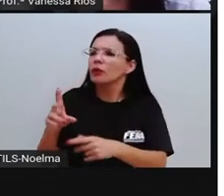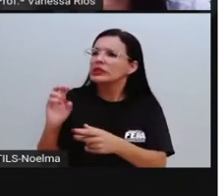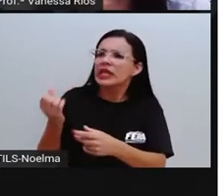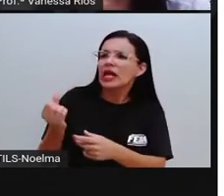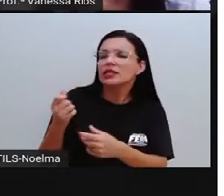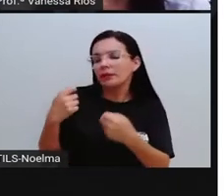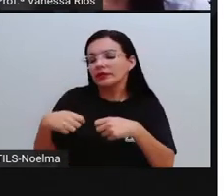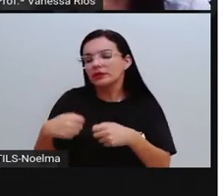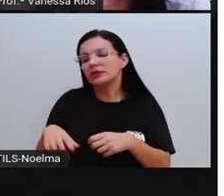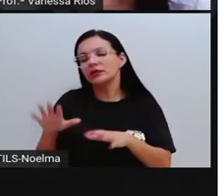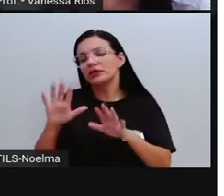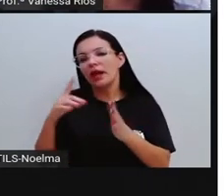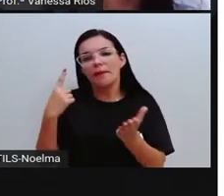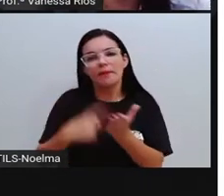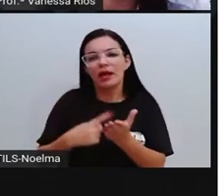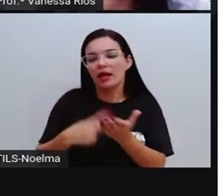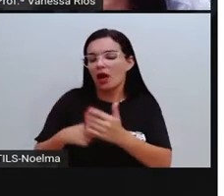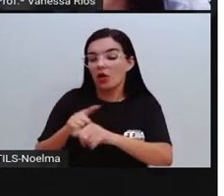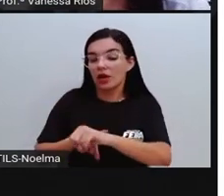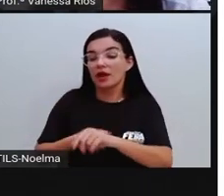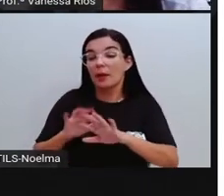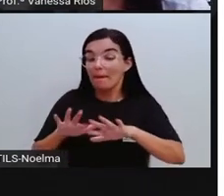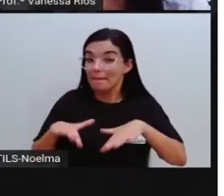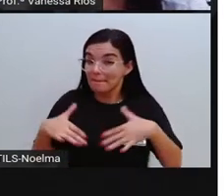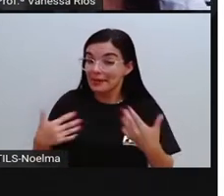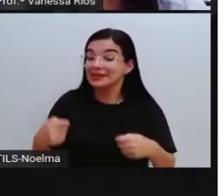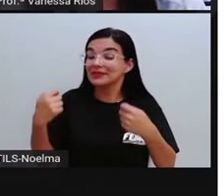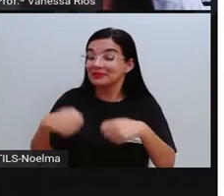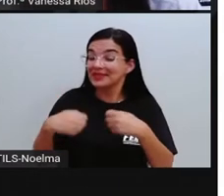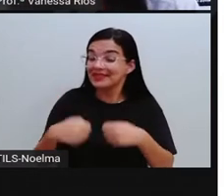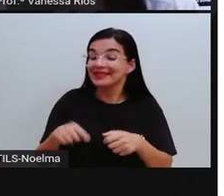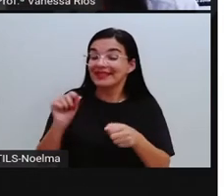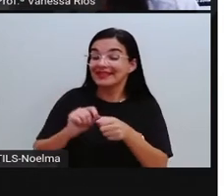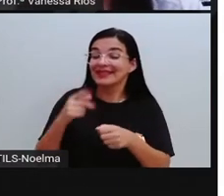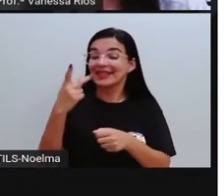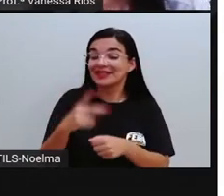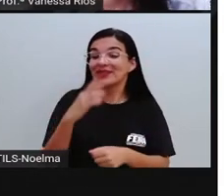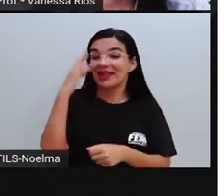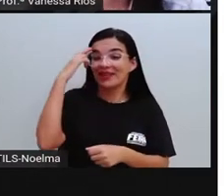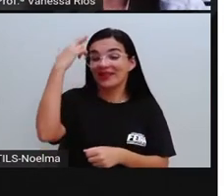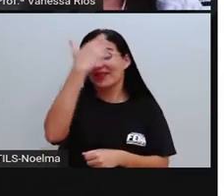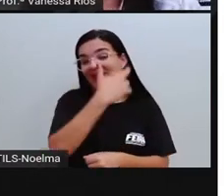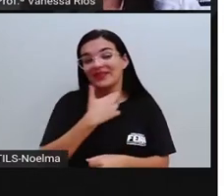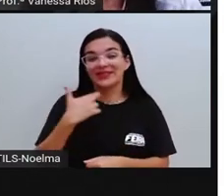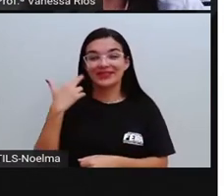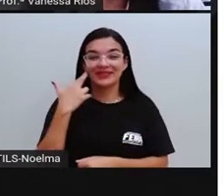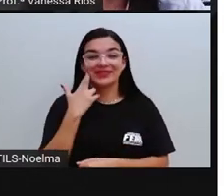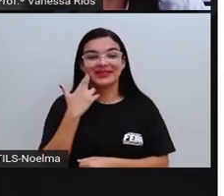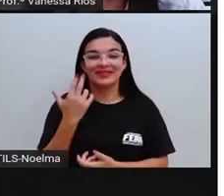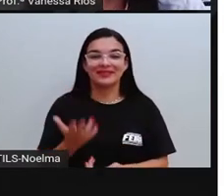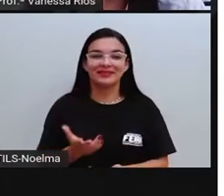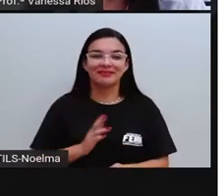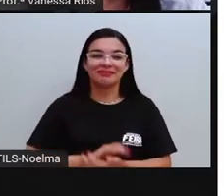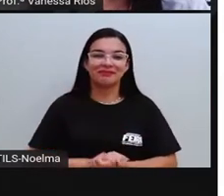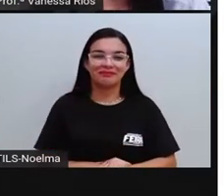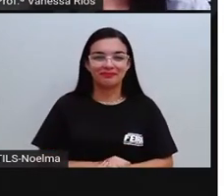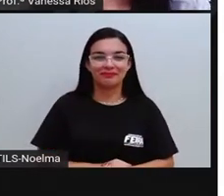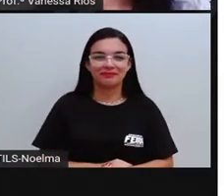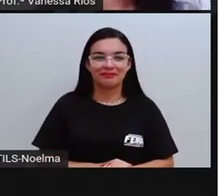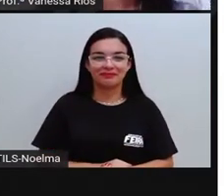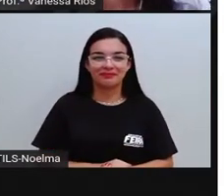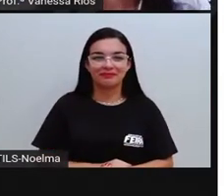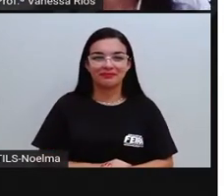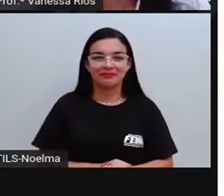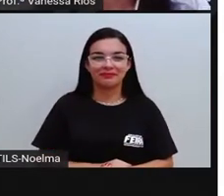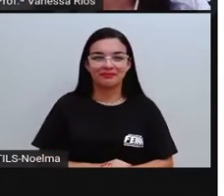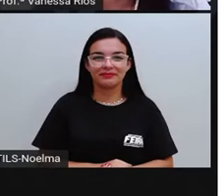horário, sem necessariamente anotar, mas elas vão estar lá fazendo parte também das suas atividades